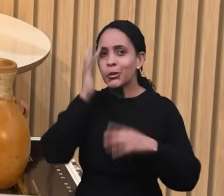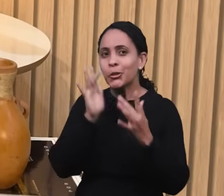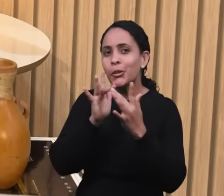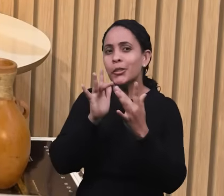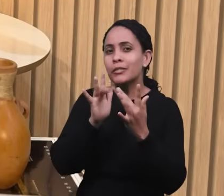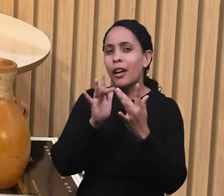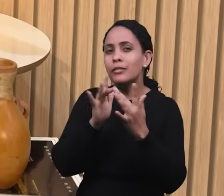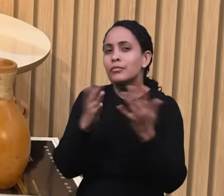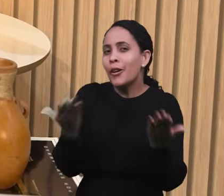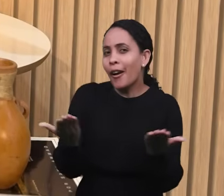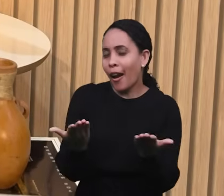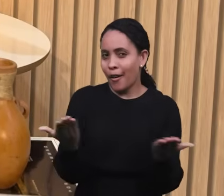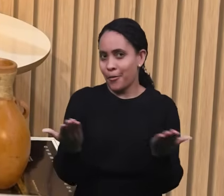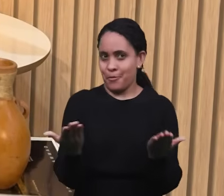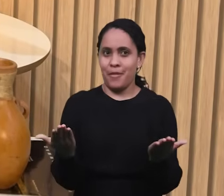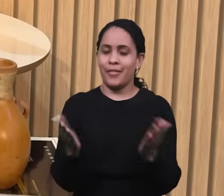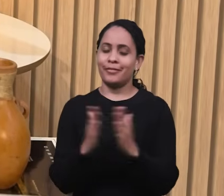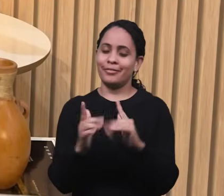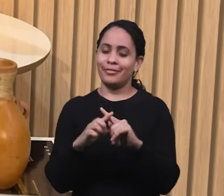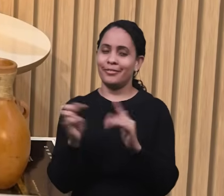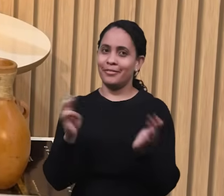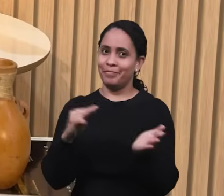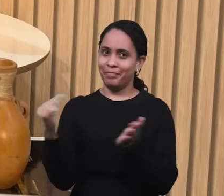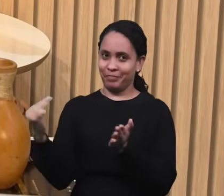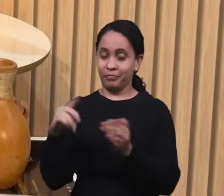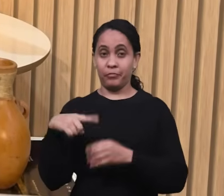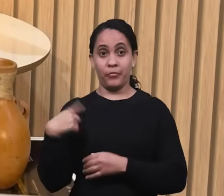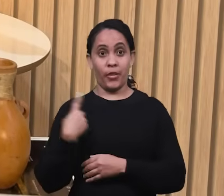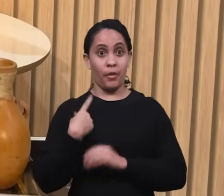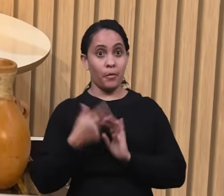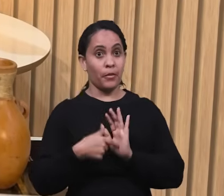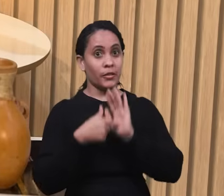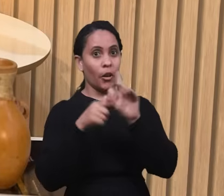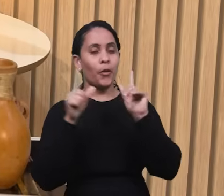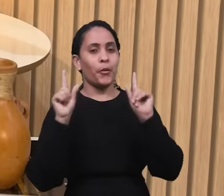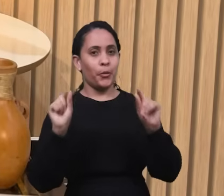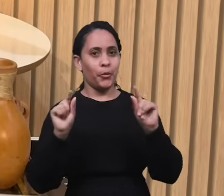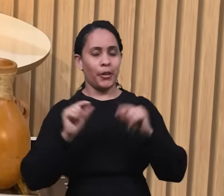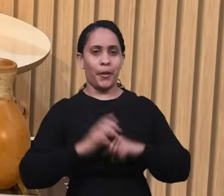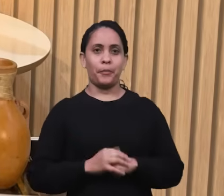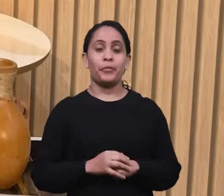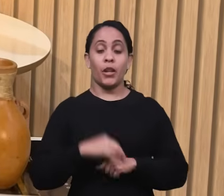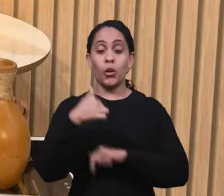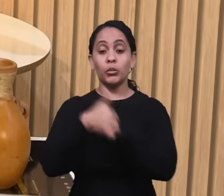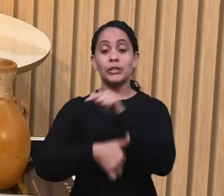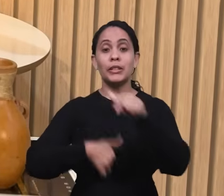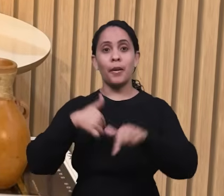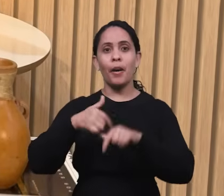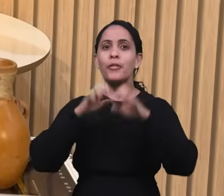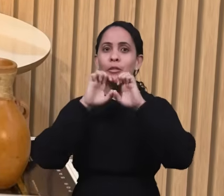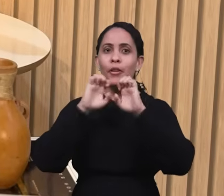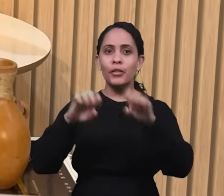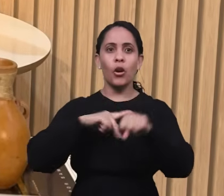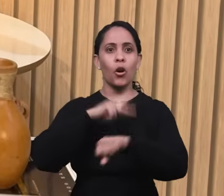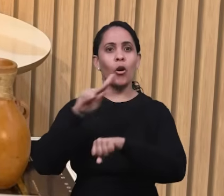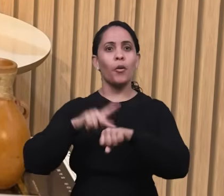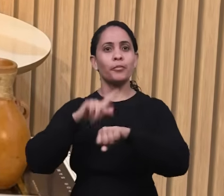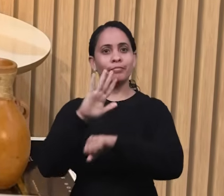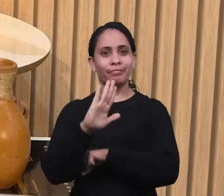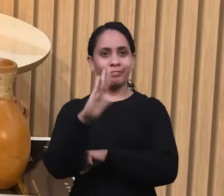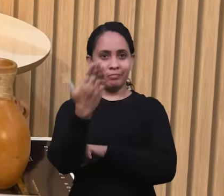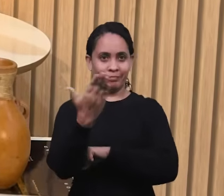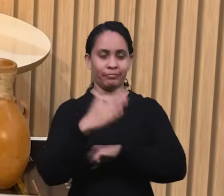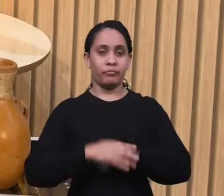conosco. Então, hoje nós vamos falar sobre a obra do Senhor no exterior.